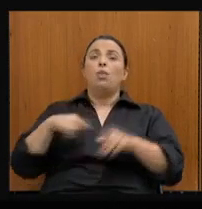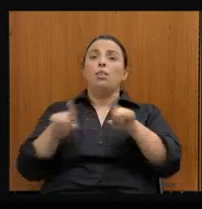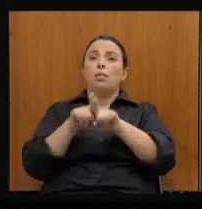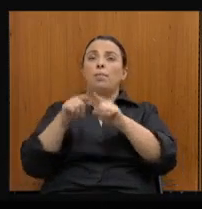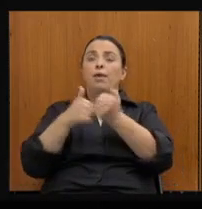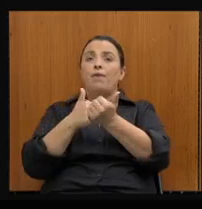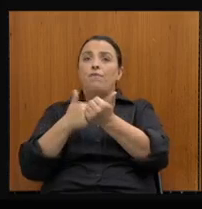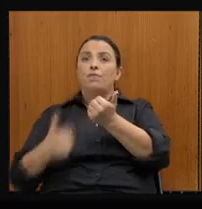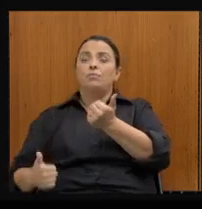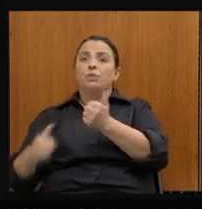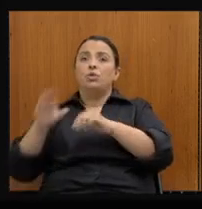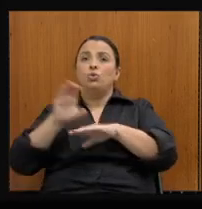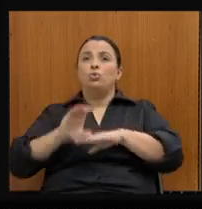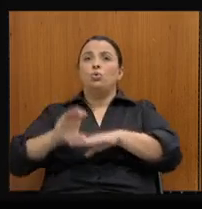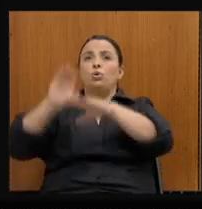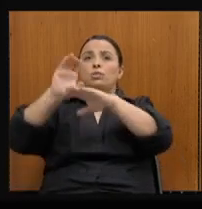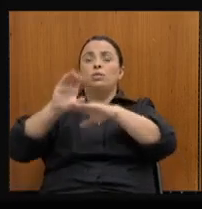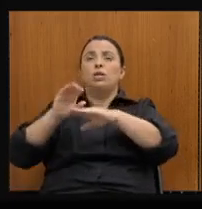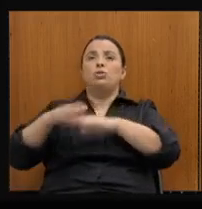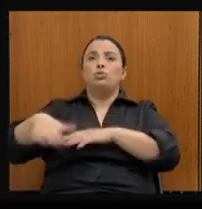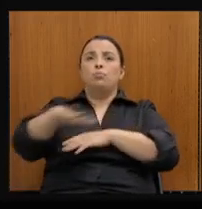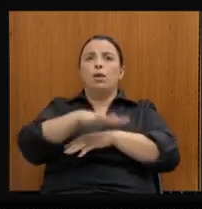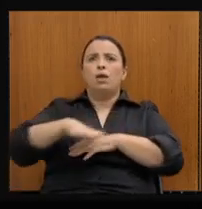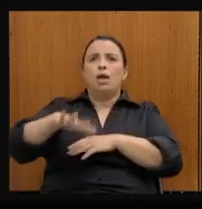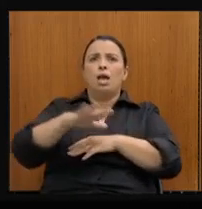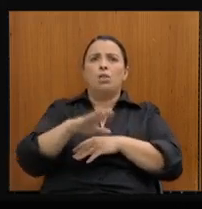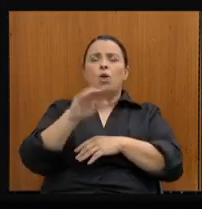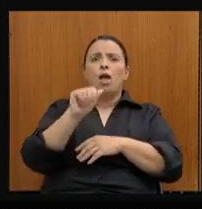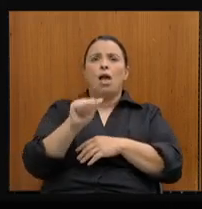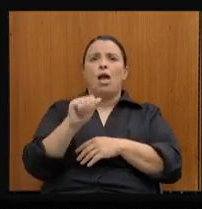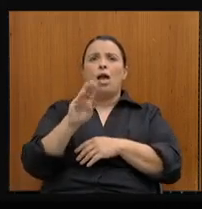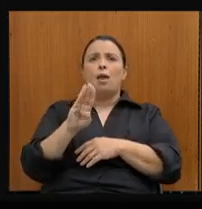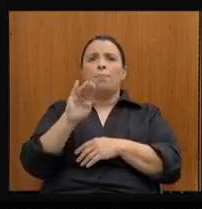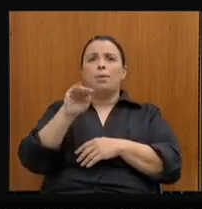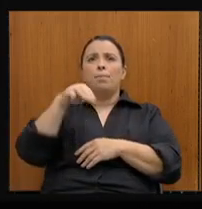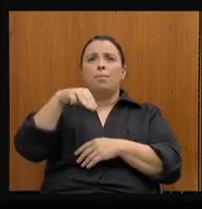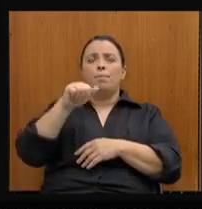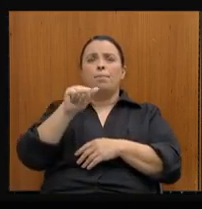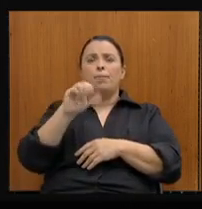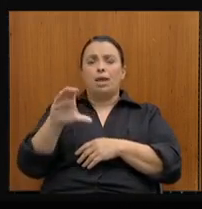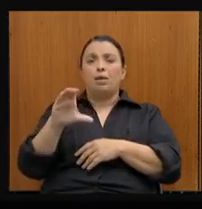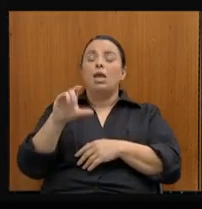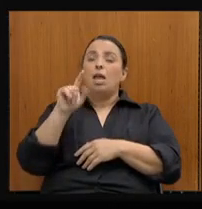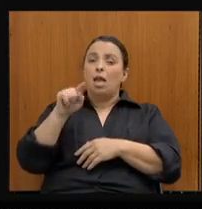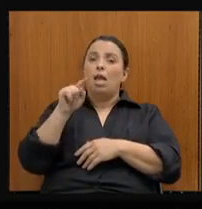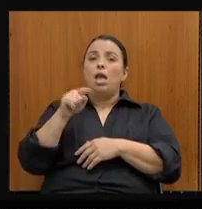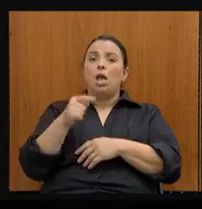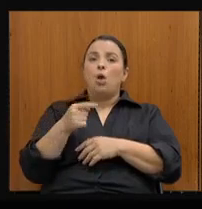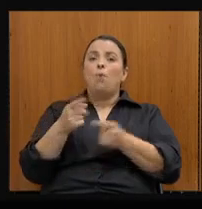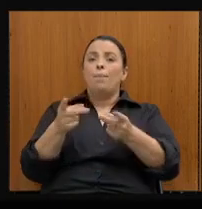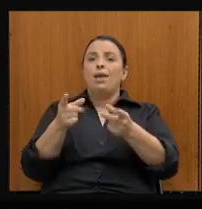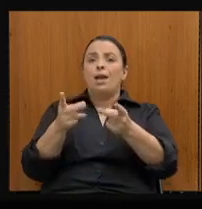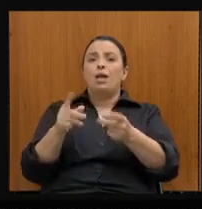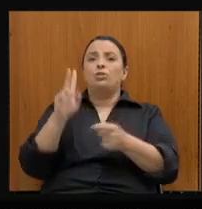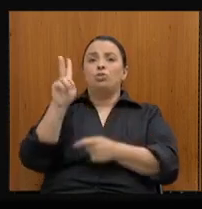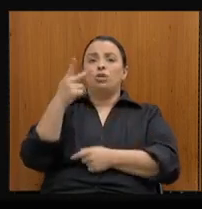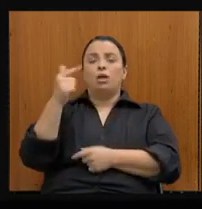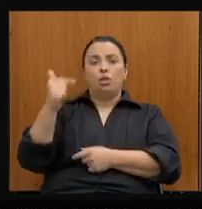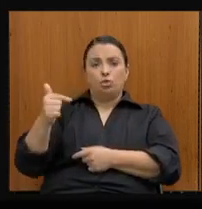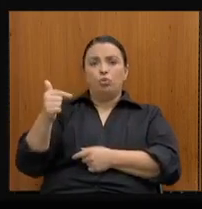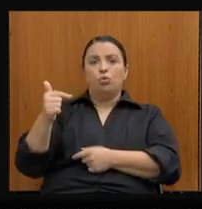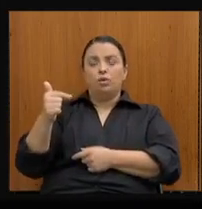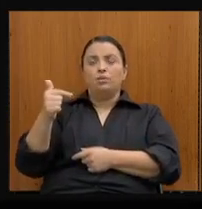do conselho de mercado da abimaq mercado de hidrogênio da abimaq fundado